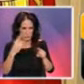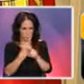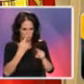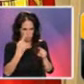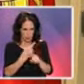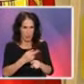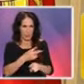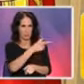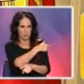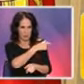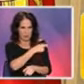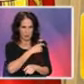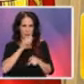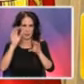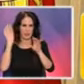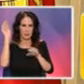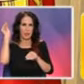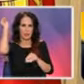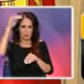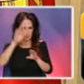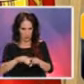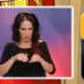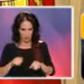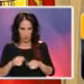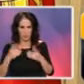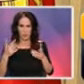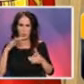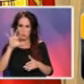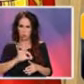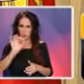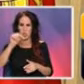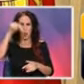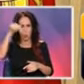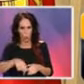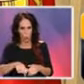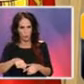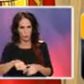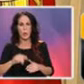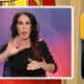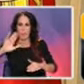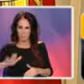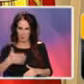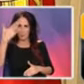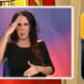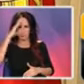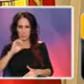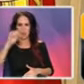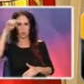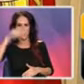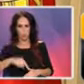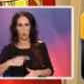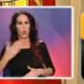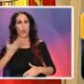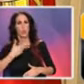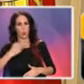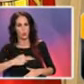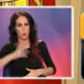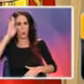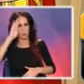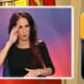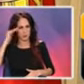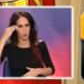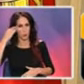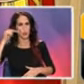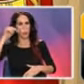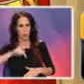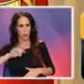na Assembleia da República, indigitei hoje, como Primeiro-Ministro, o Dr. Pedro Passos